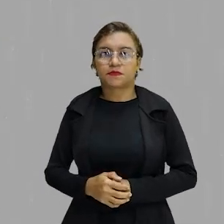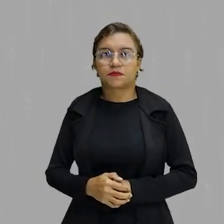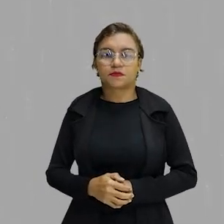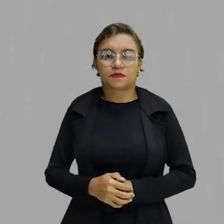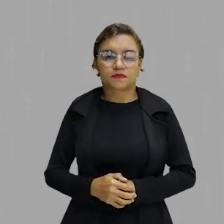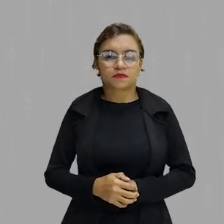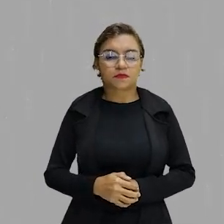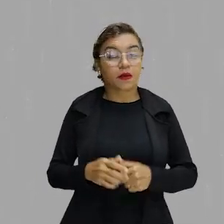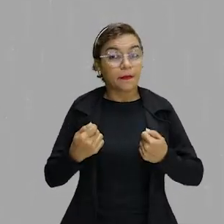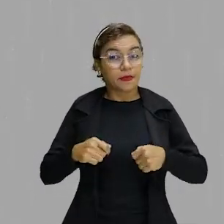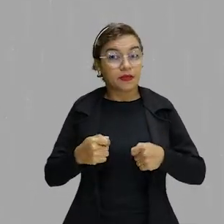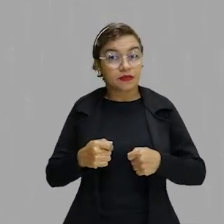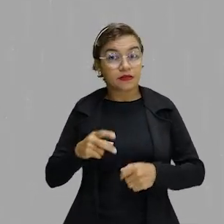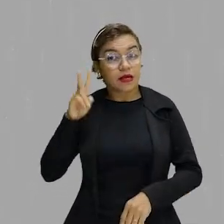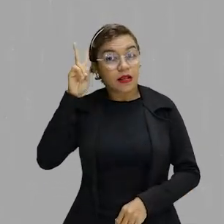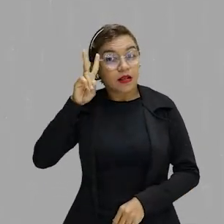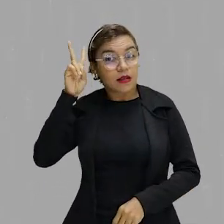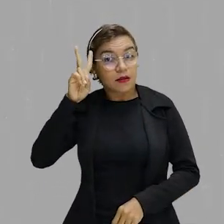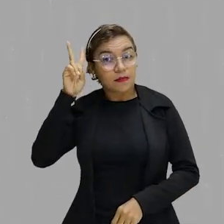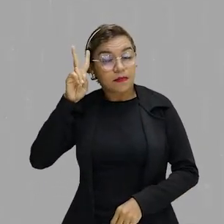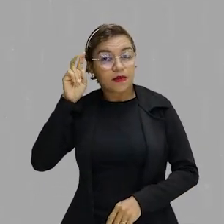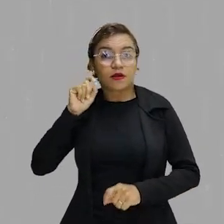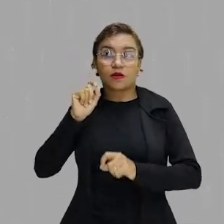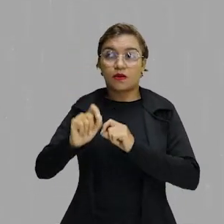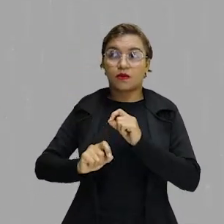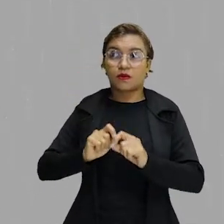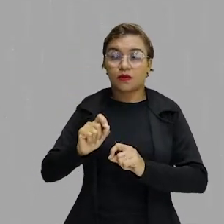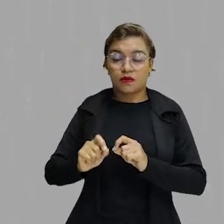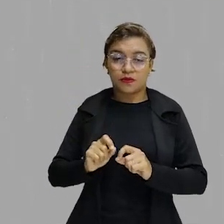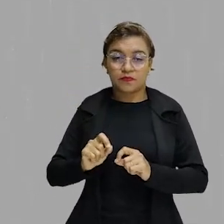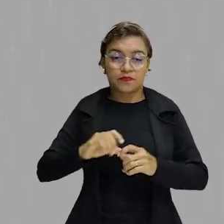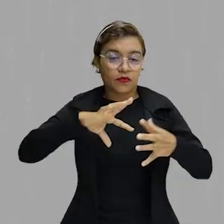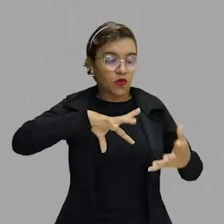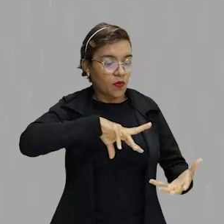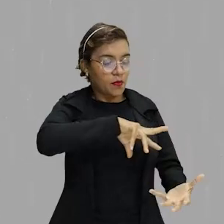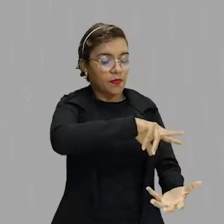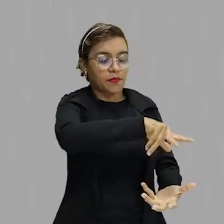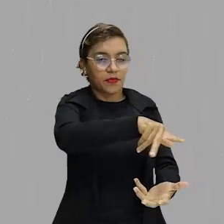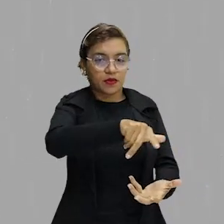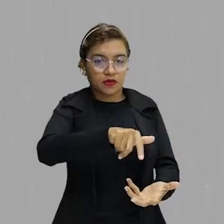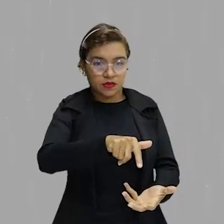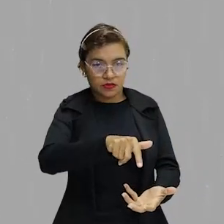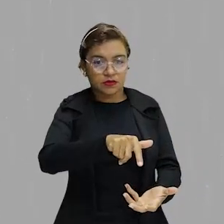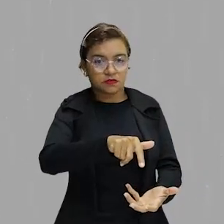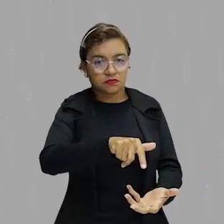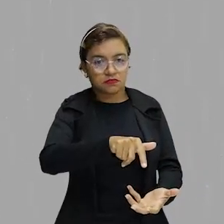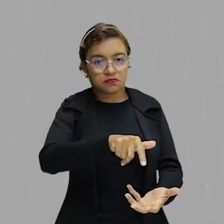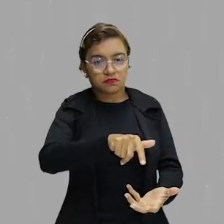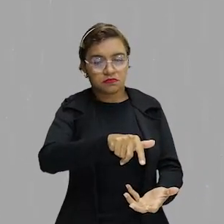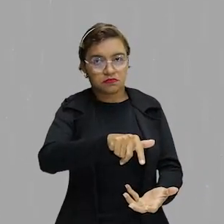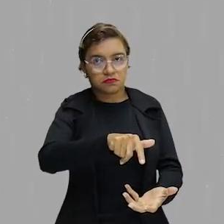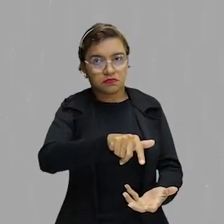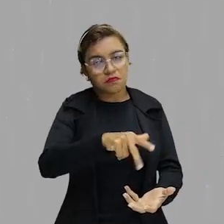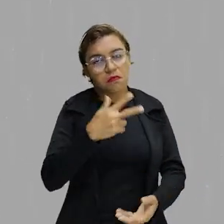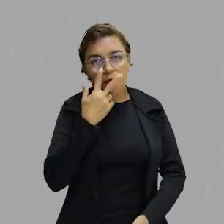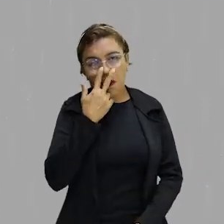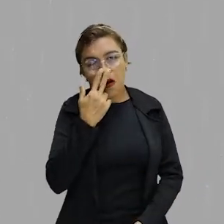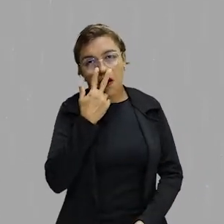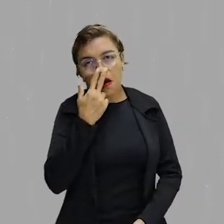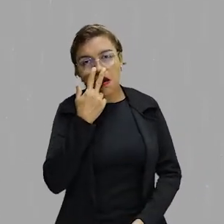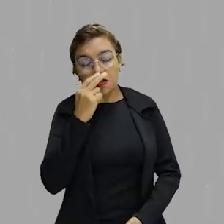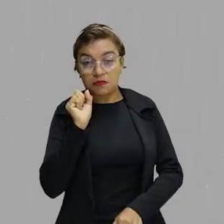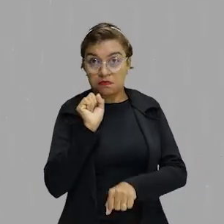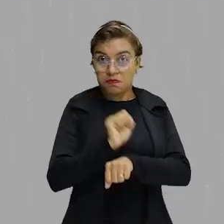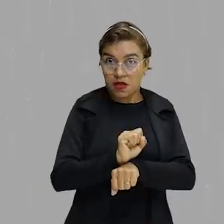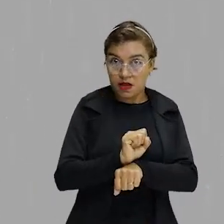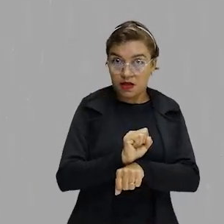gente precisa relembrar, e nós já falamos sobre isso, que o nosso planeta, embora a olho nu pareça estático, mas